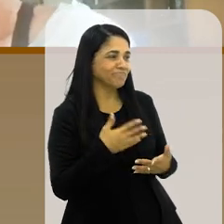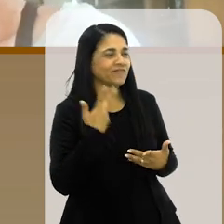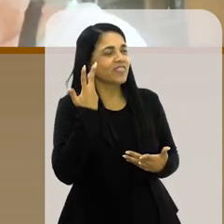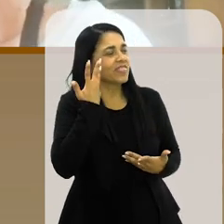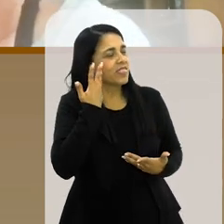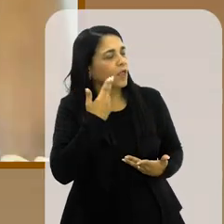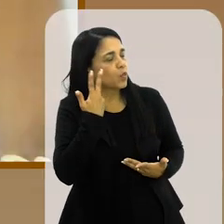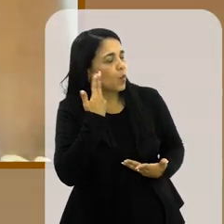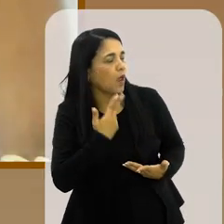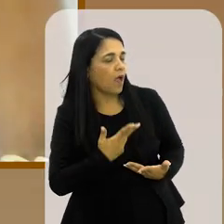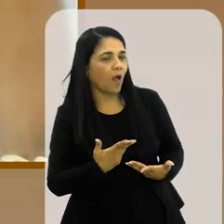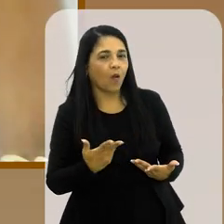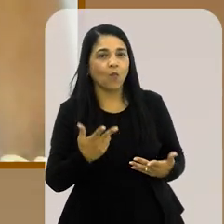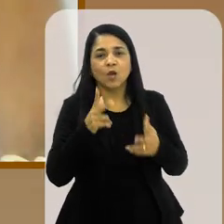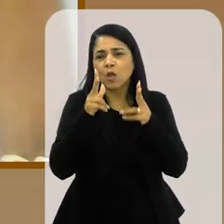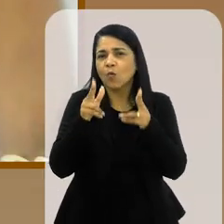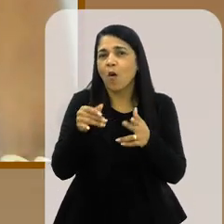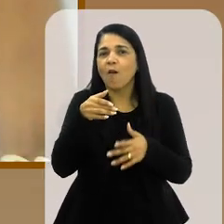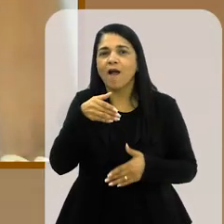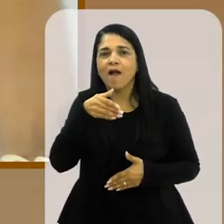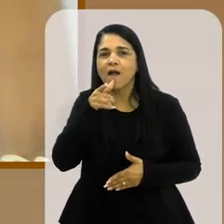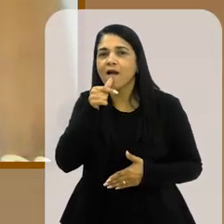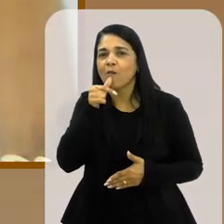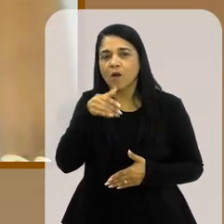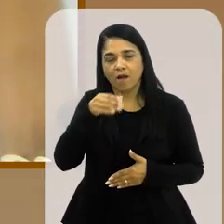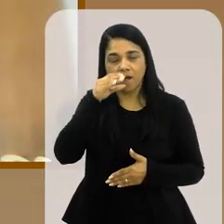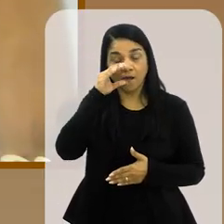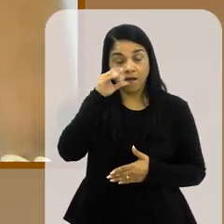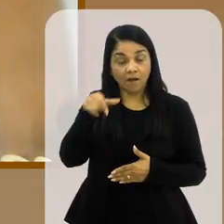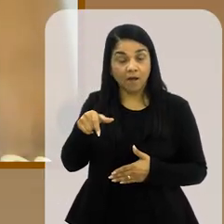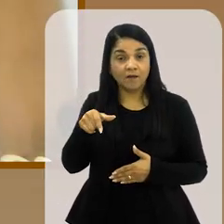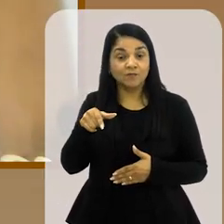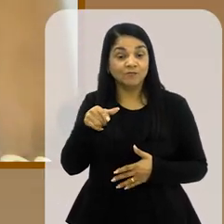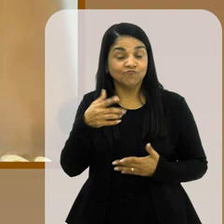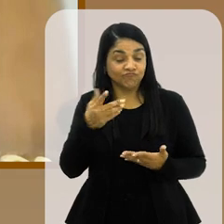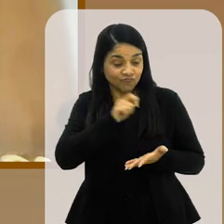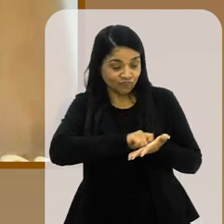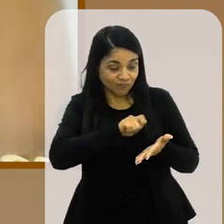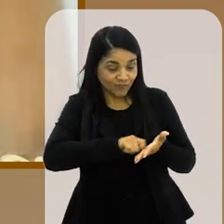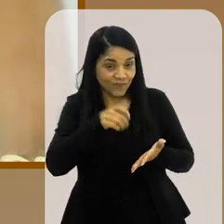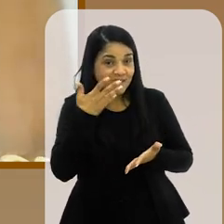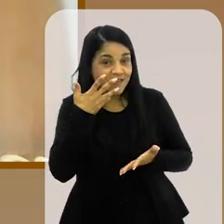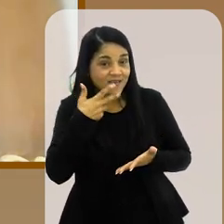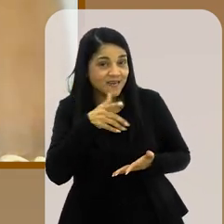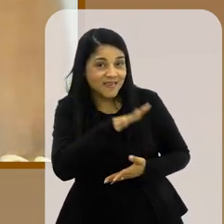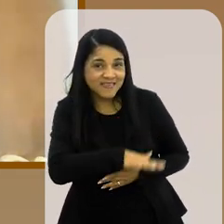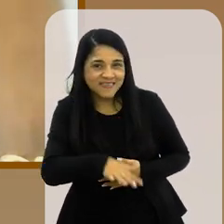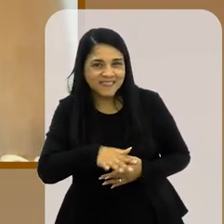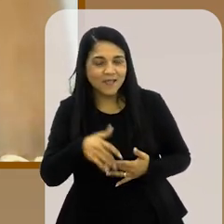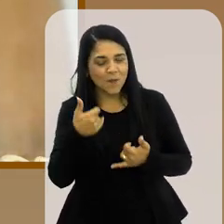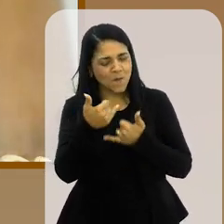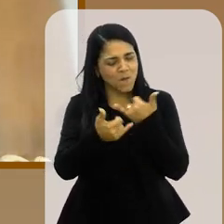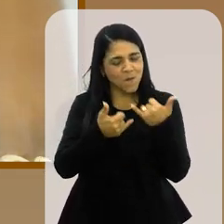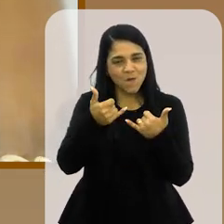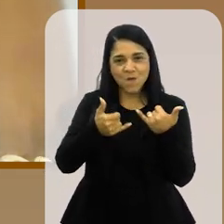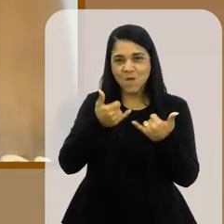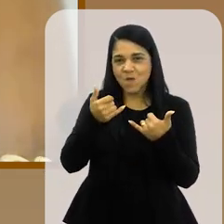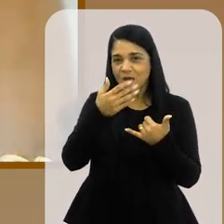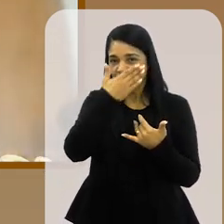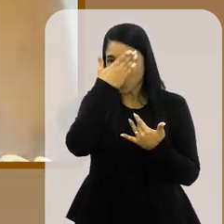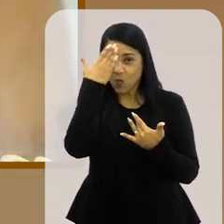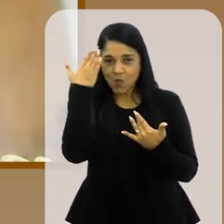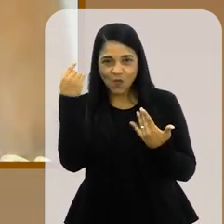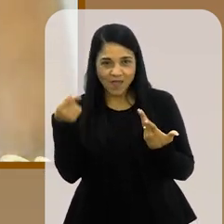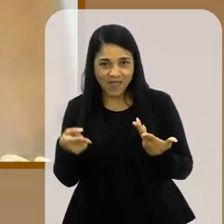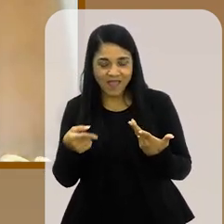supernatural, igual beber água. Quando eu escrevo para criança, eu me divirto, né? Mas ali está todo o meu talento